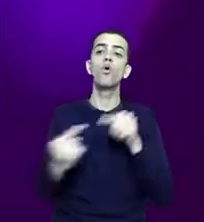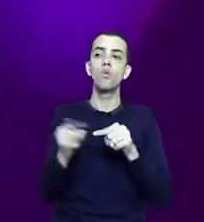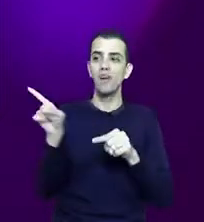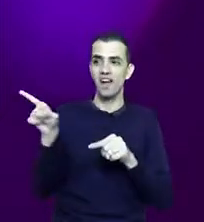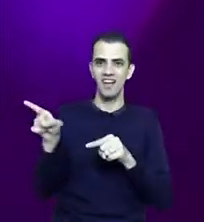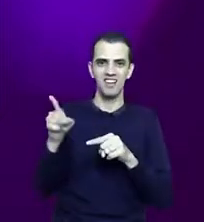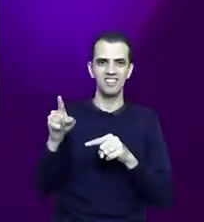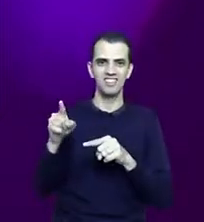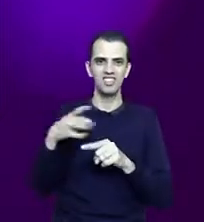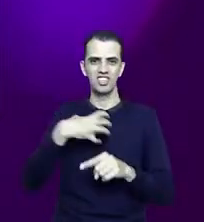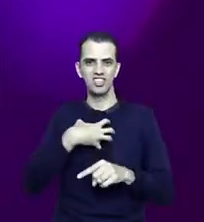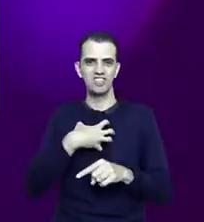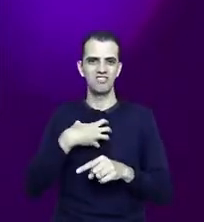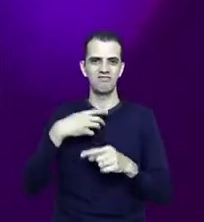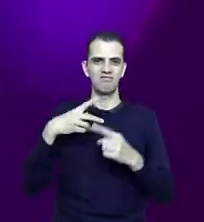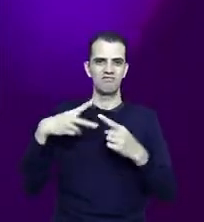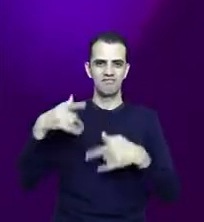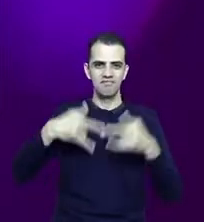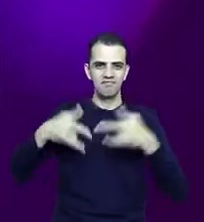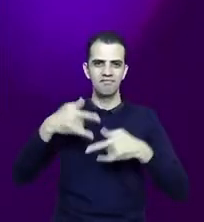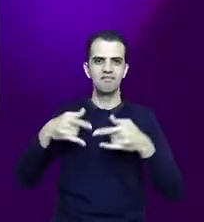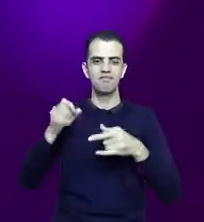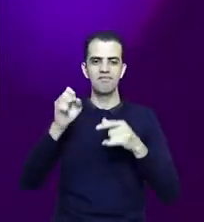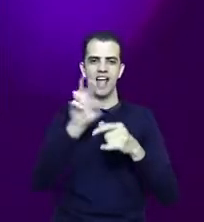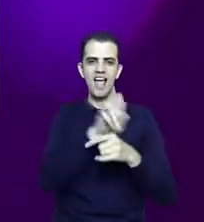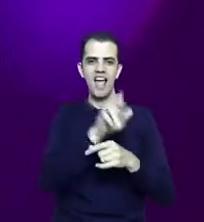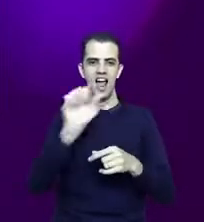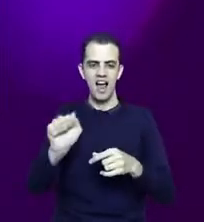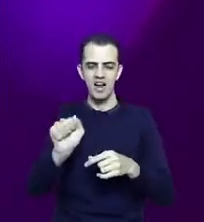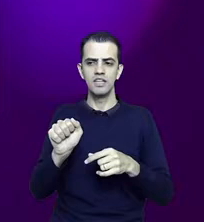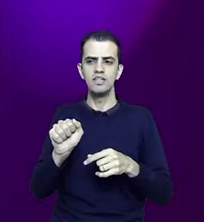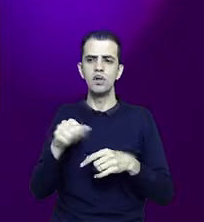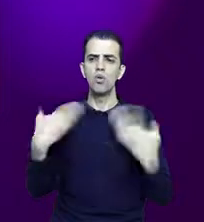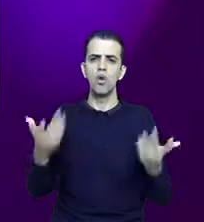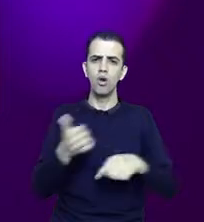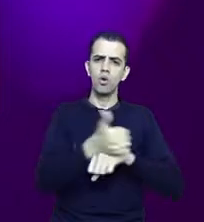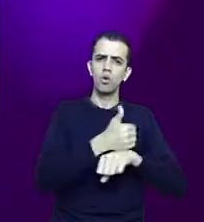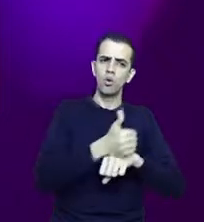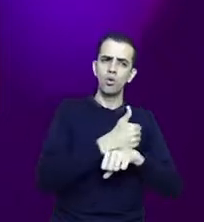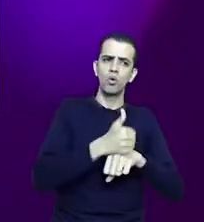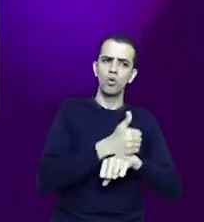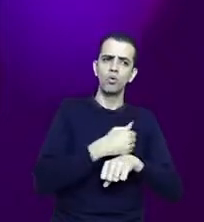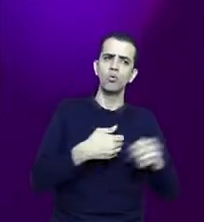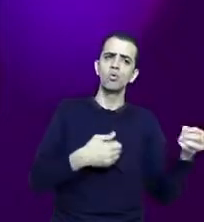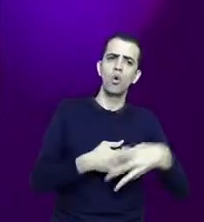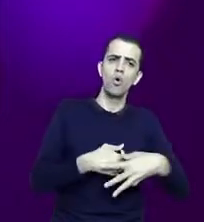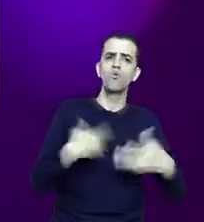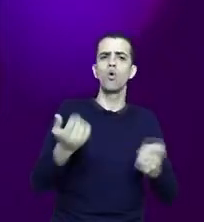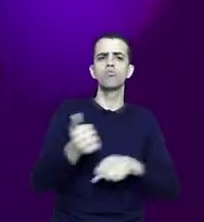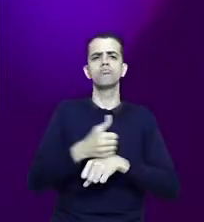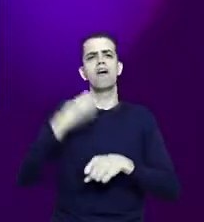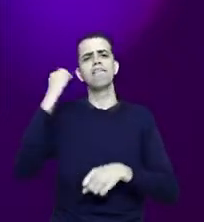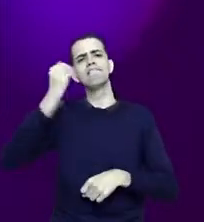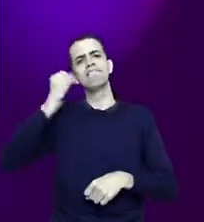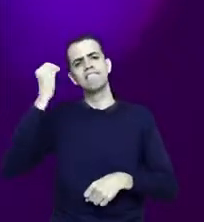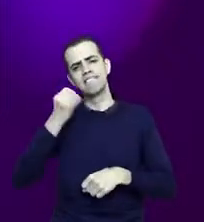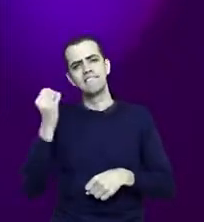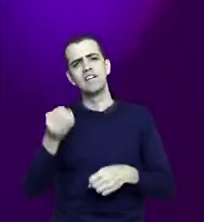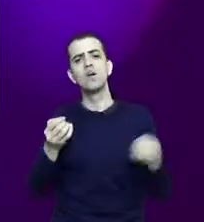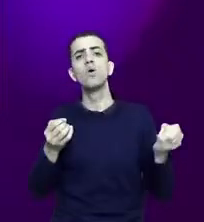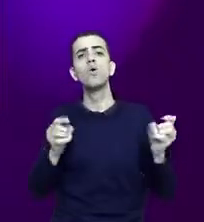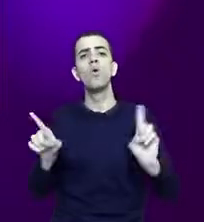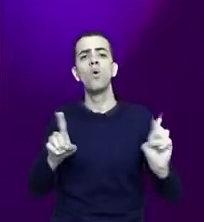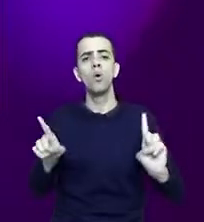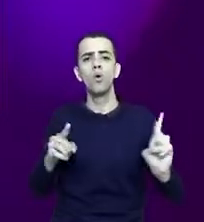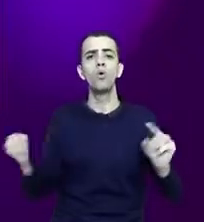que situação, para que tipo de profissional, um profissional iniciante, um profissional avançado, e existe